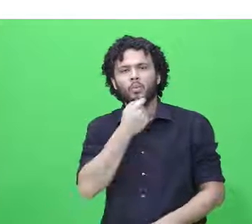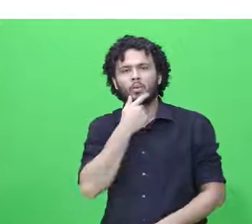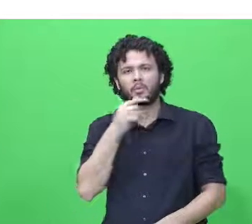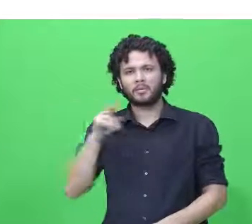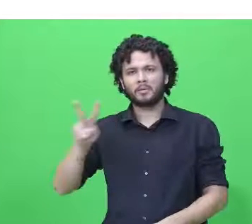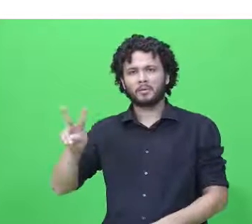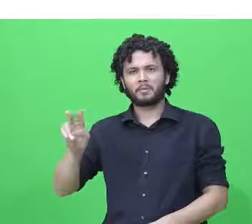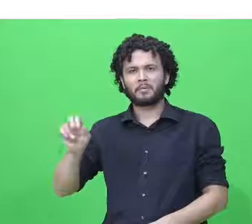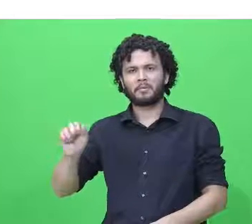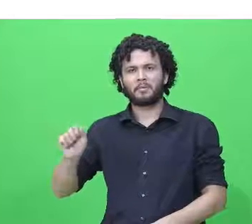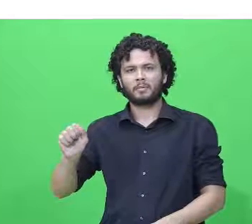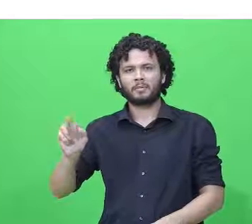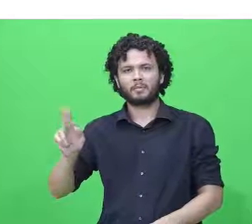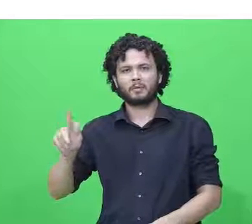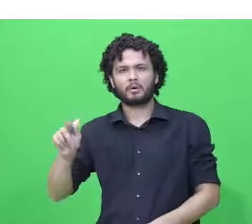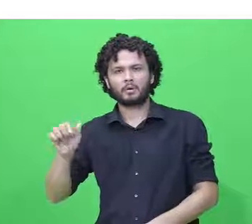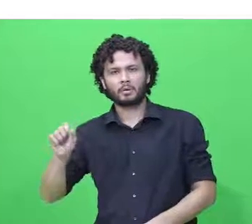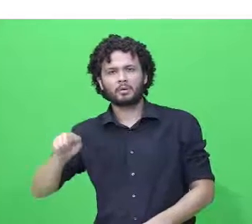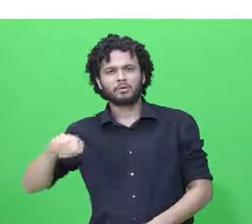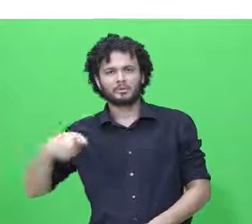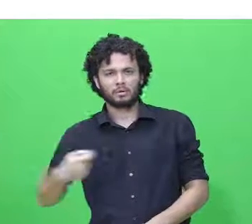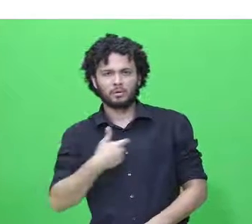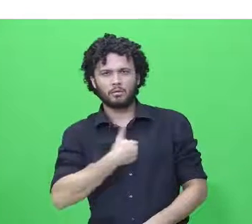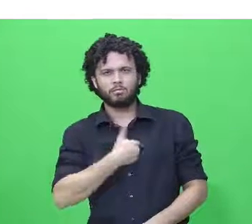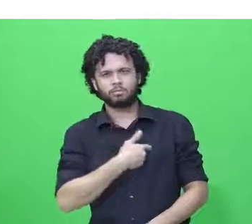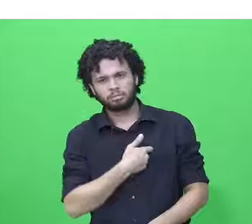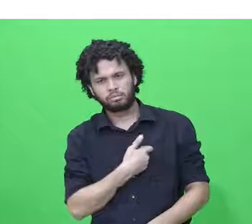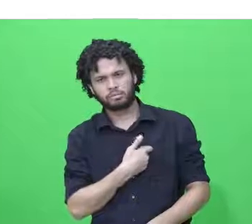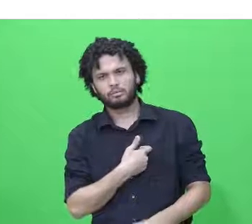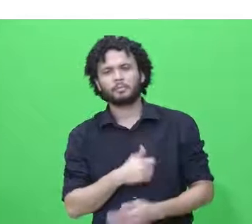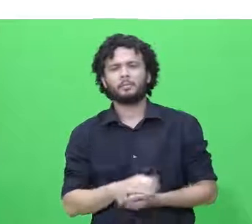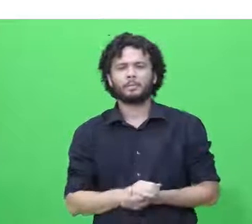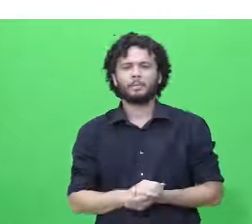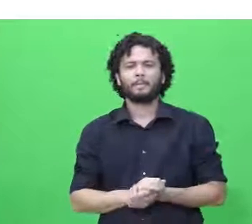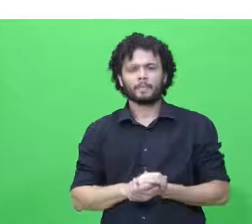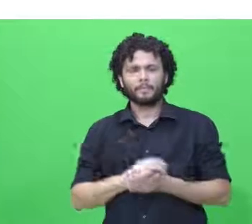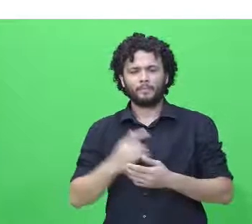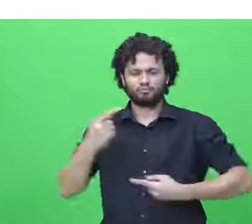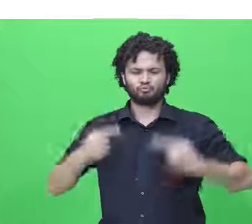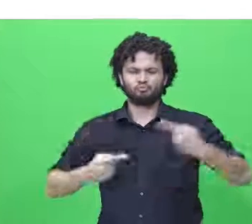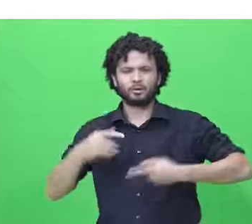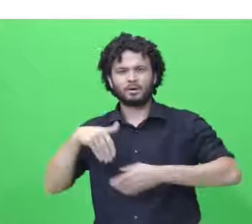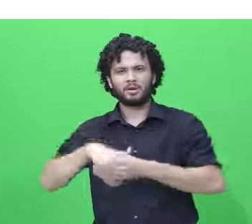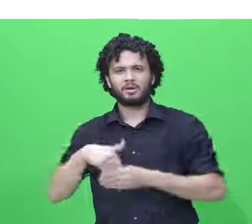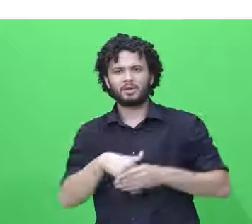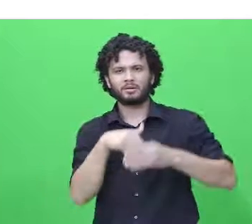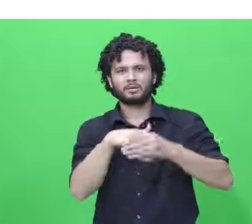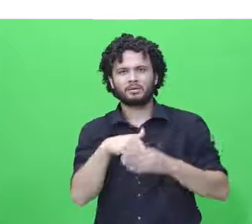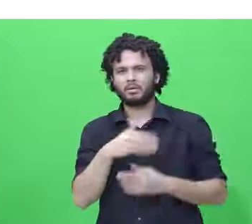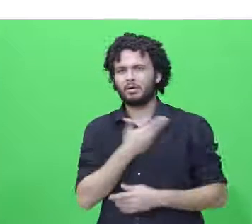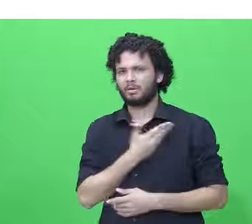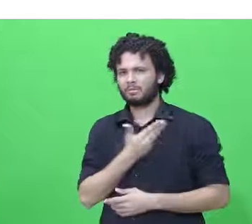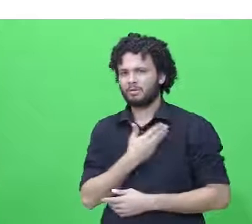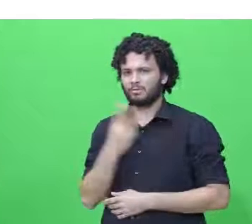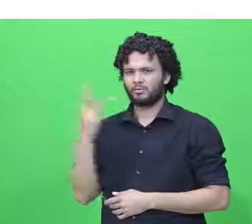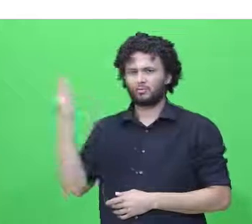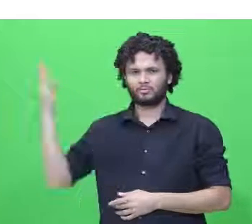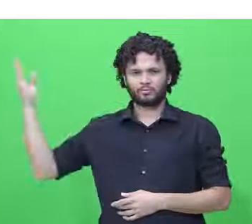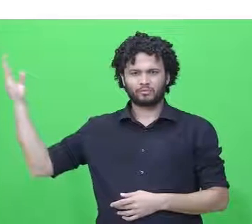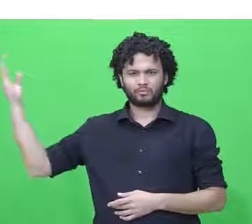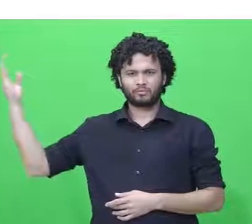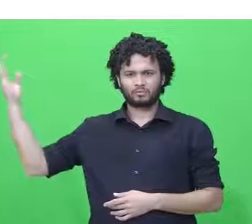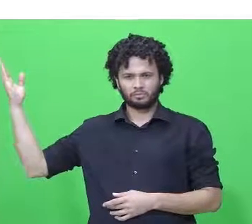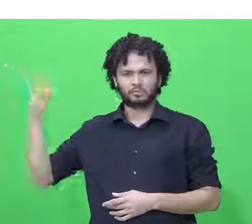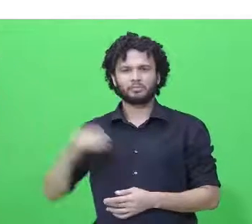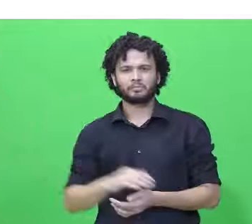com vestimentas, inclusive, militares, porque teve realmente, né, que disputar, então, essas eleições com os seus demais colegas, então, aí, dessa